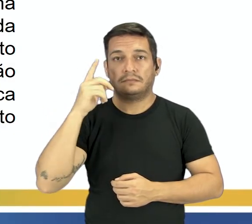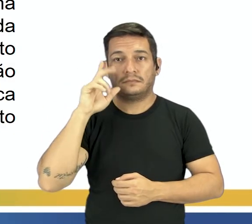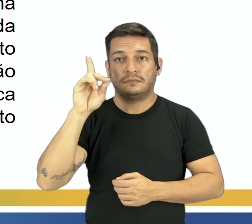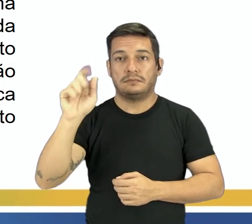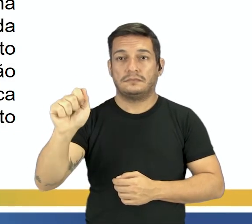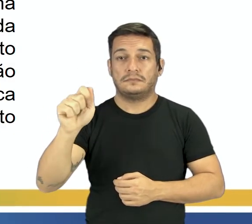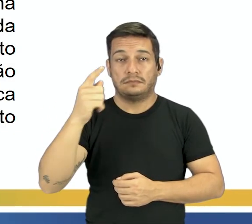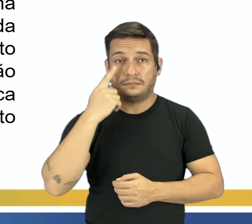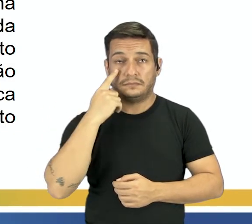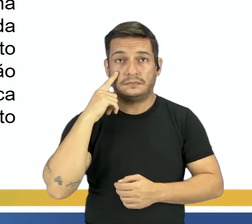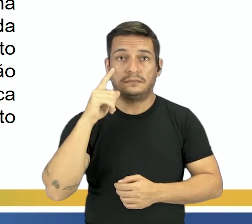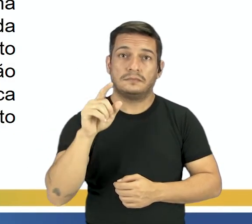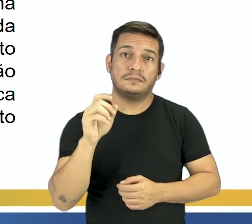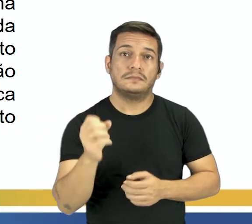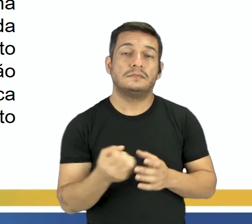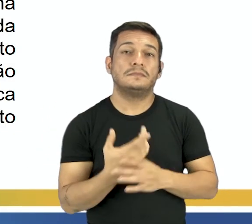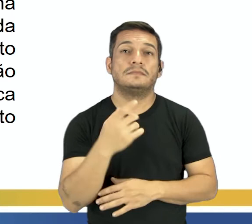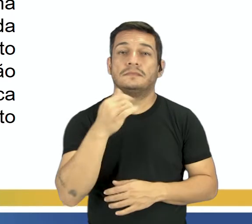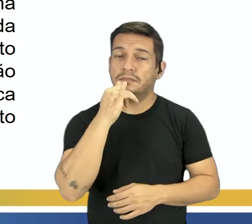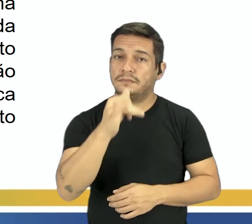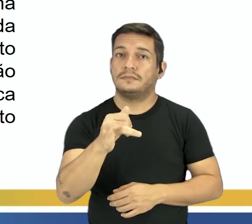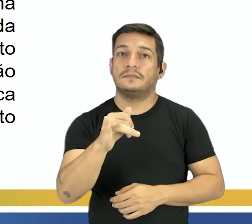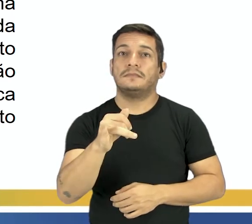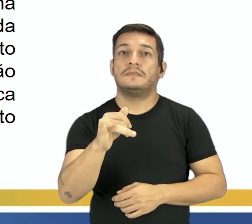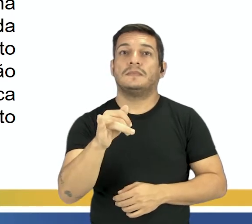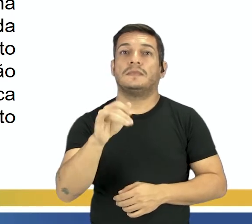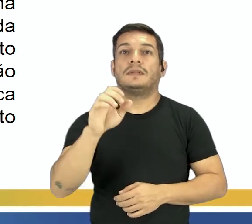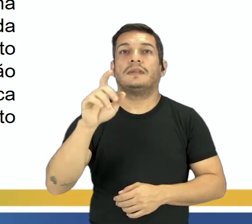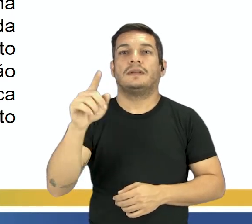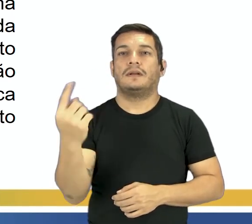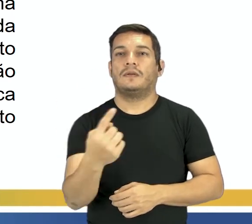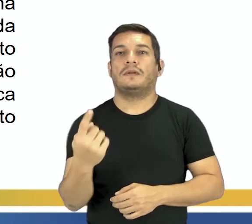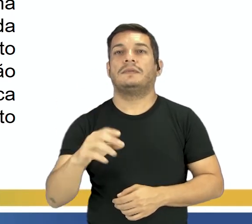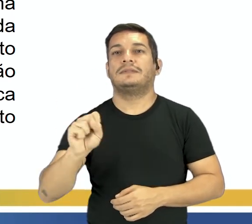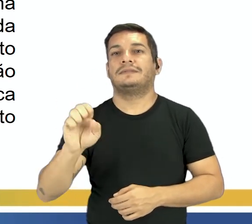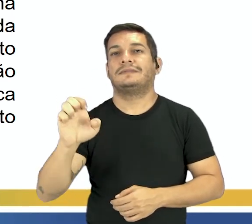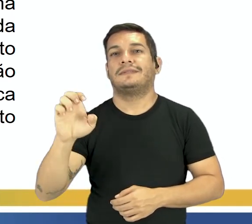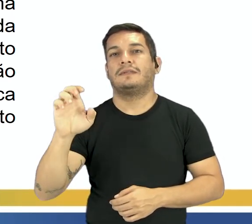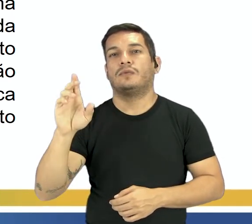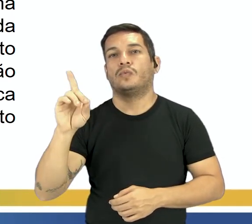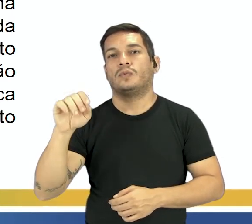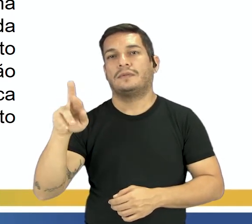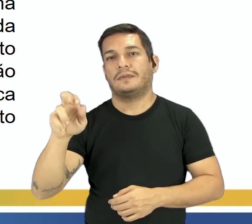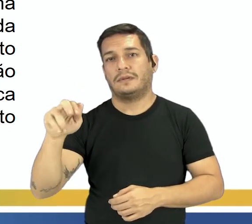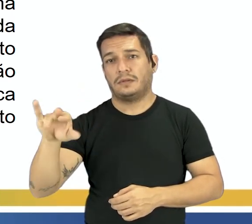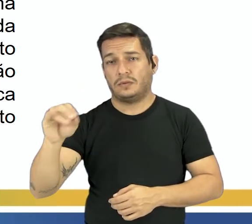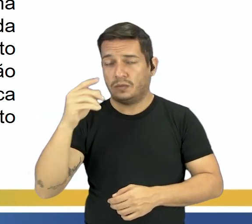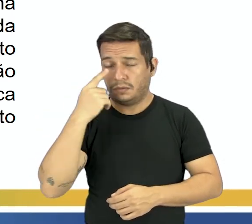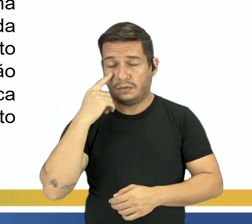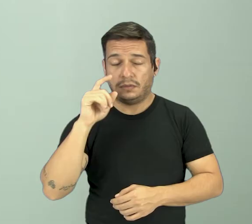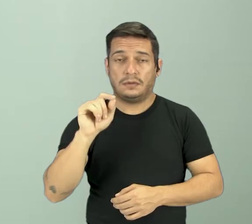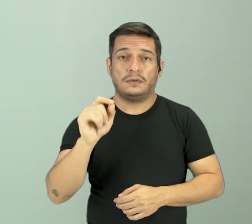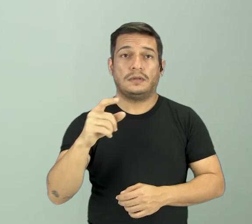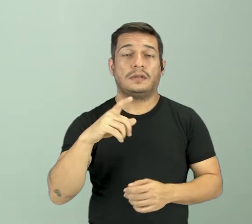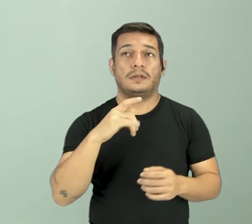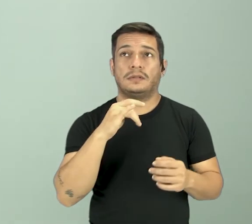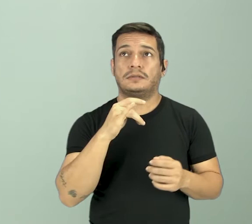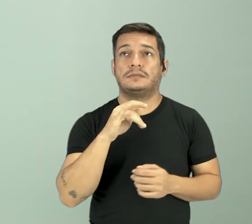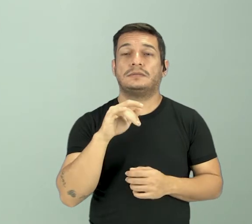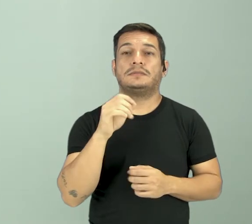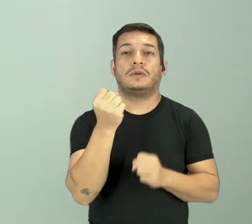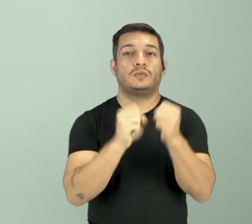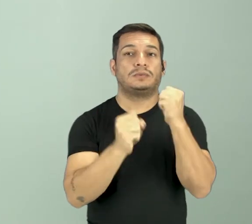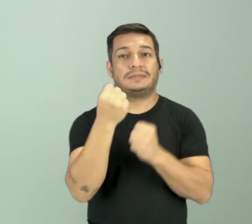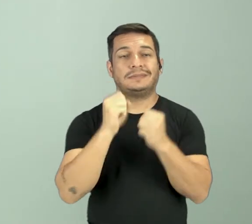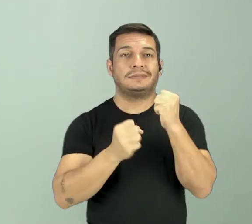induz a formação de uma corrente elétrica alternada no enrolamento secundário. Então, basicamente, sai lá da usina, digamos assim,